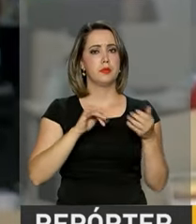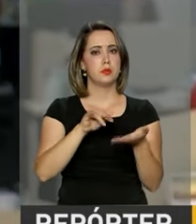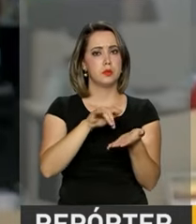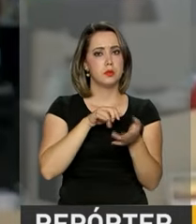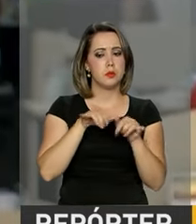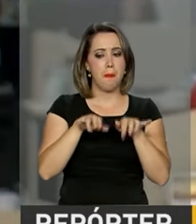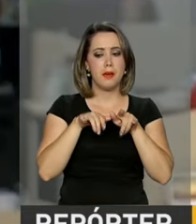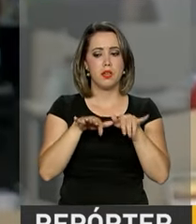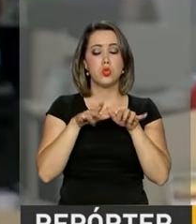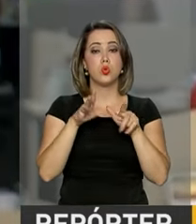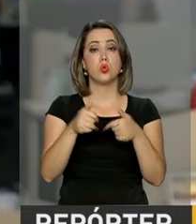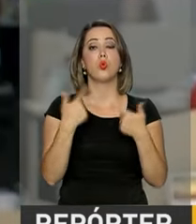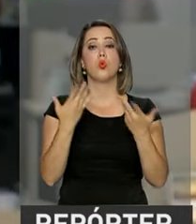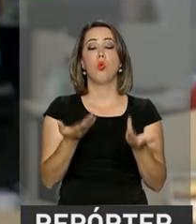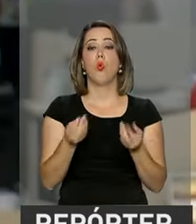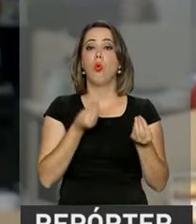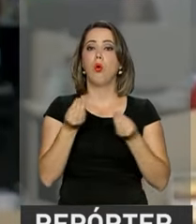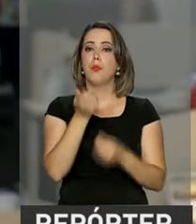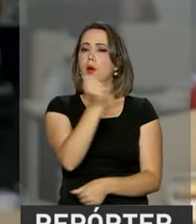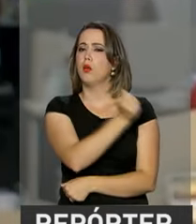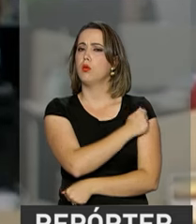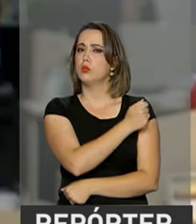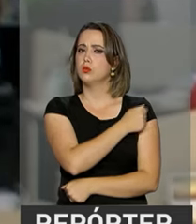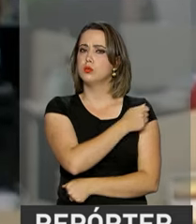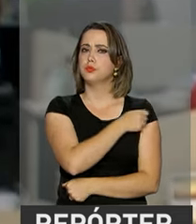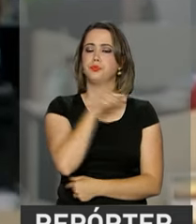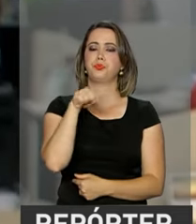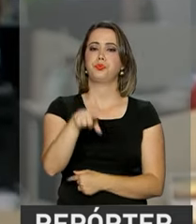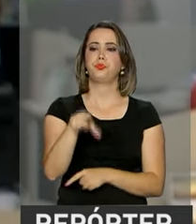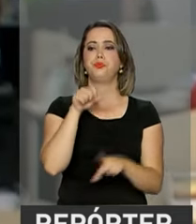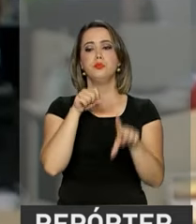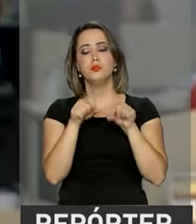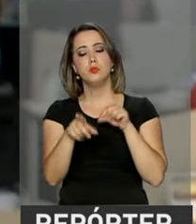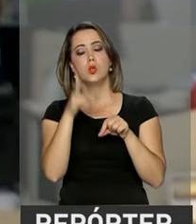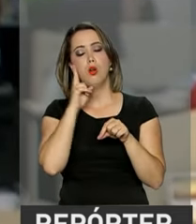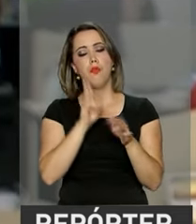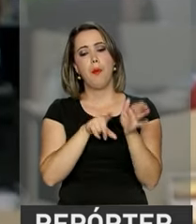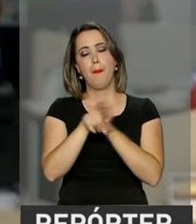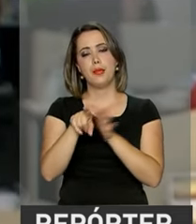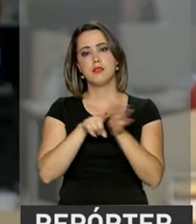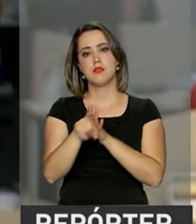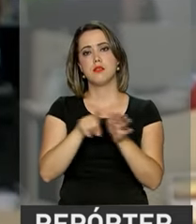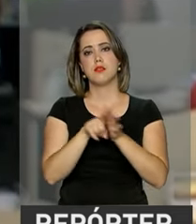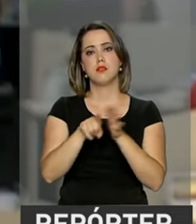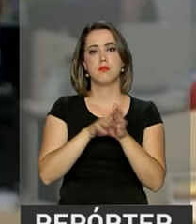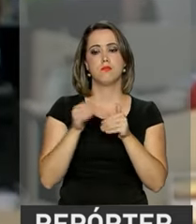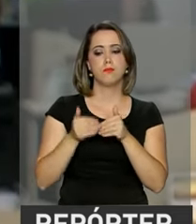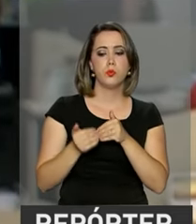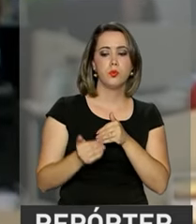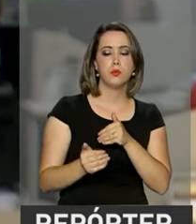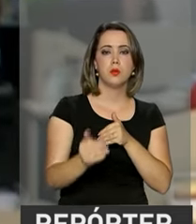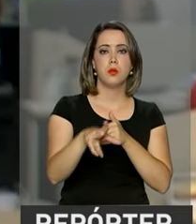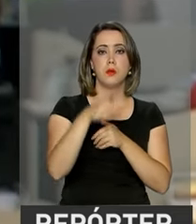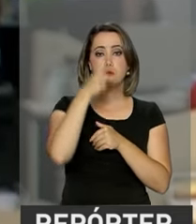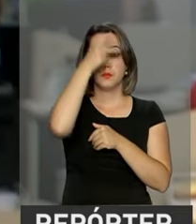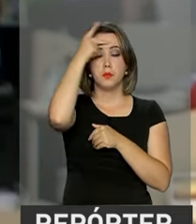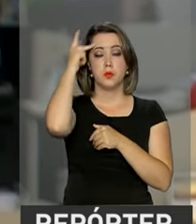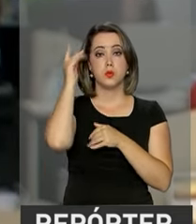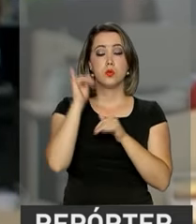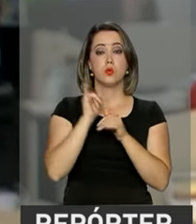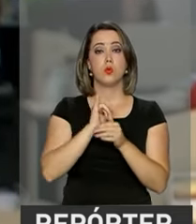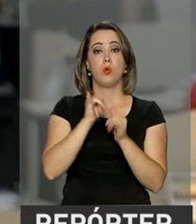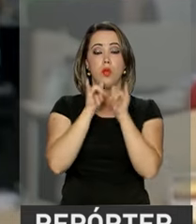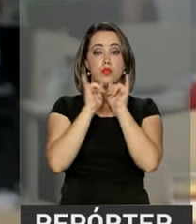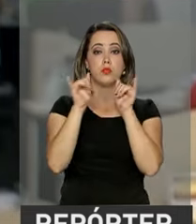módulo Situação do Aluno. Nesta edição, o INEP coleta informações sobre o rendimento e movimento dos alunos que foram declarados na